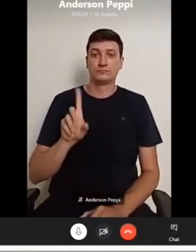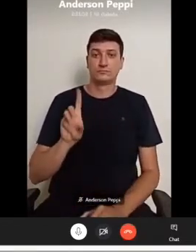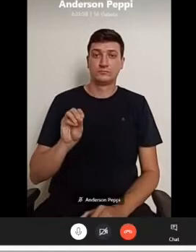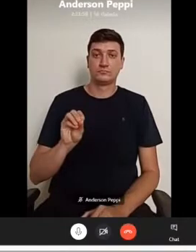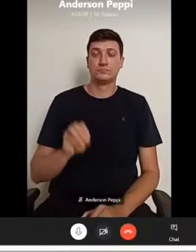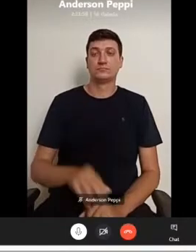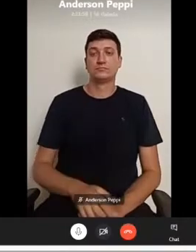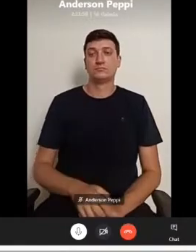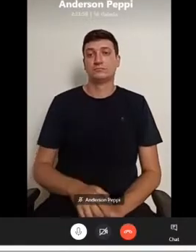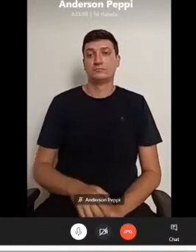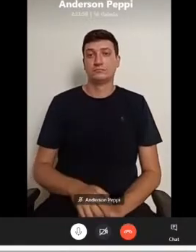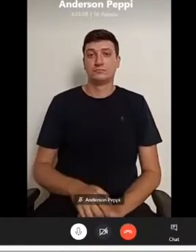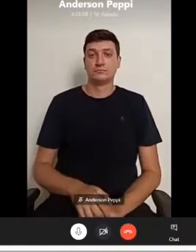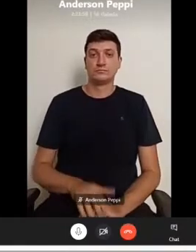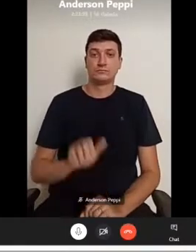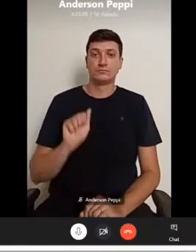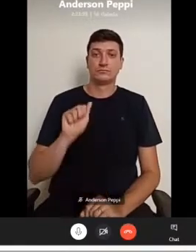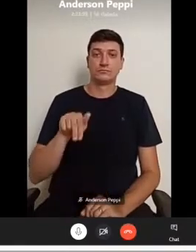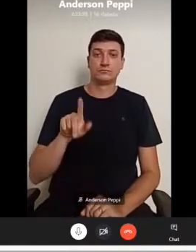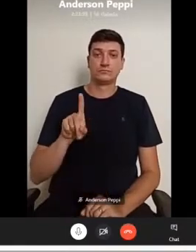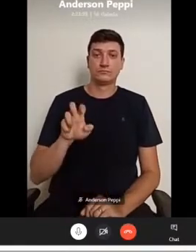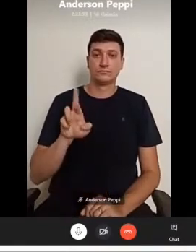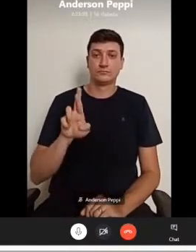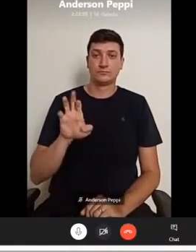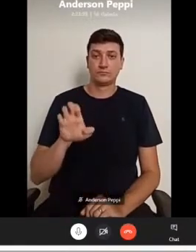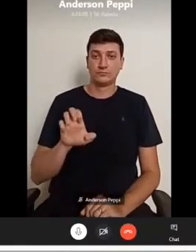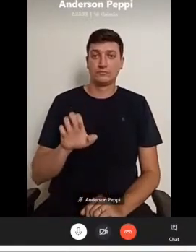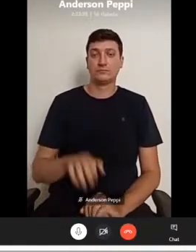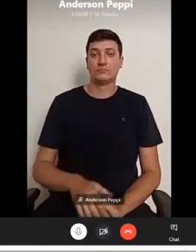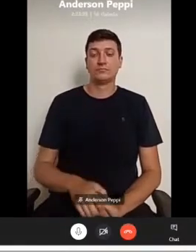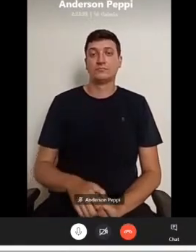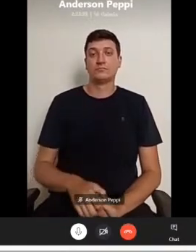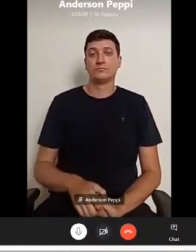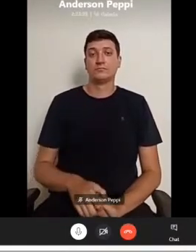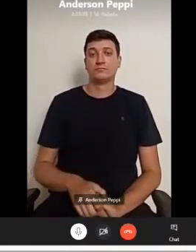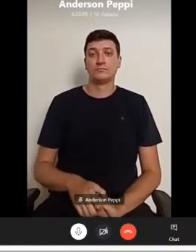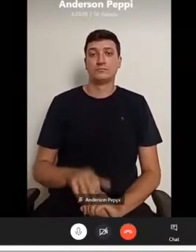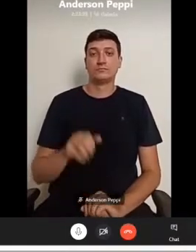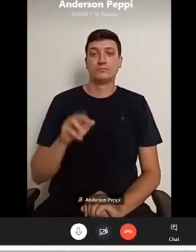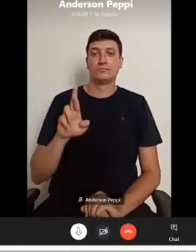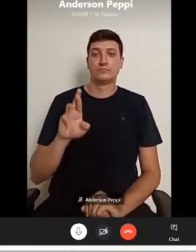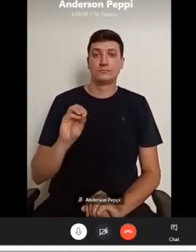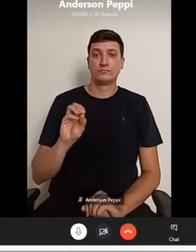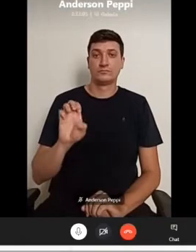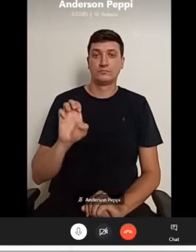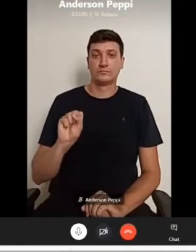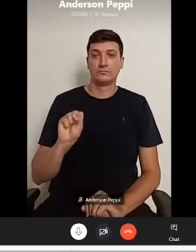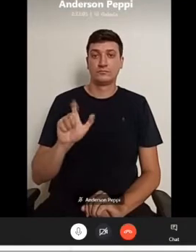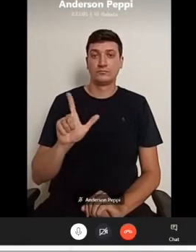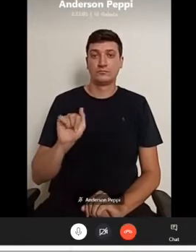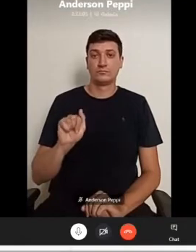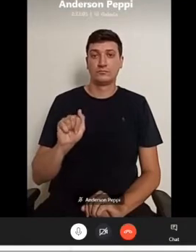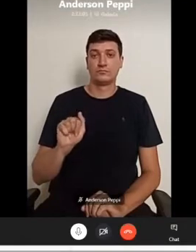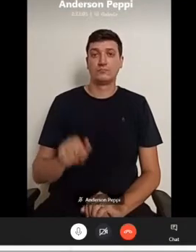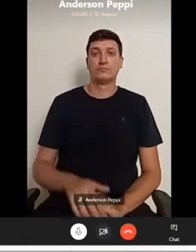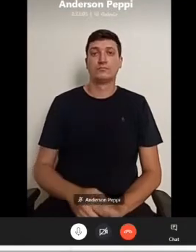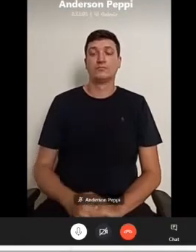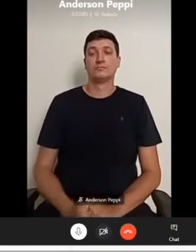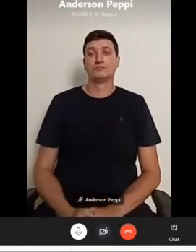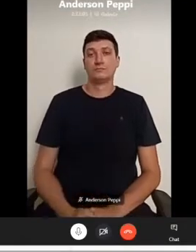André Rogério Barbosa e Roseli Antônio Antunes da Silva e